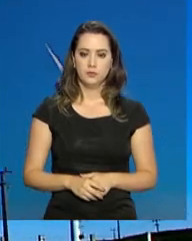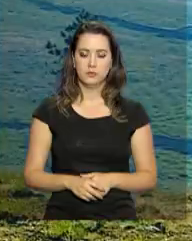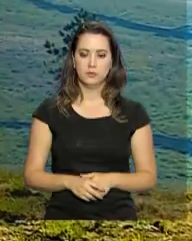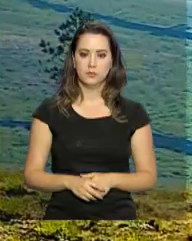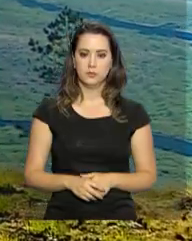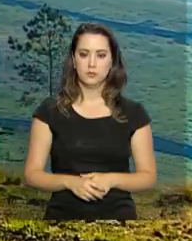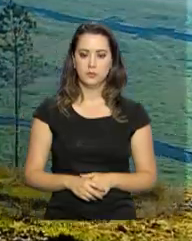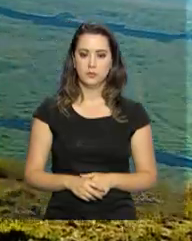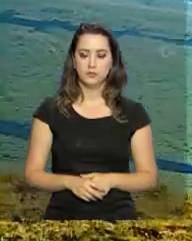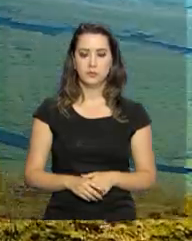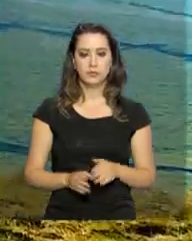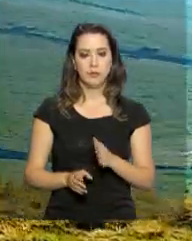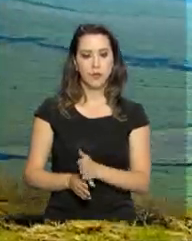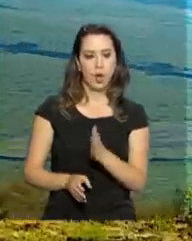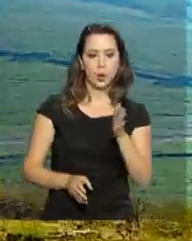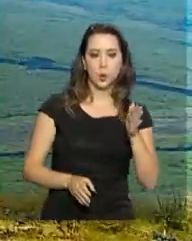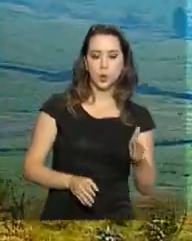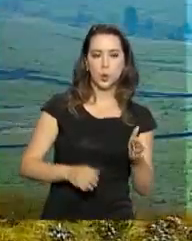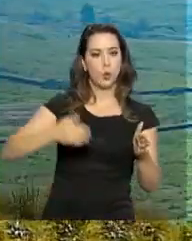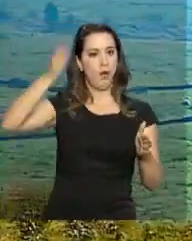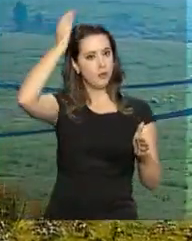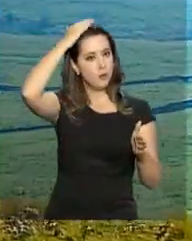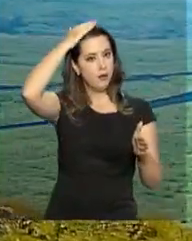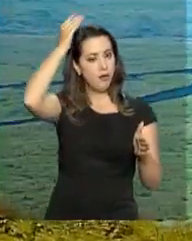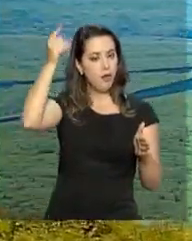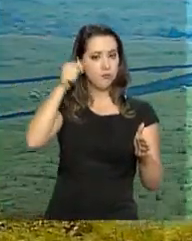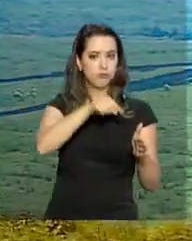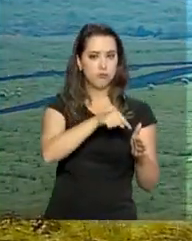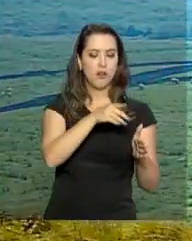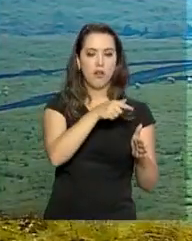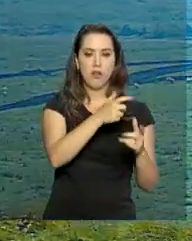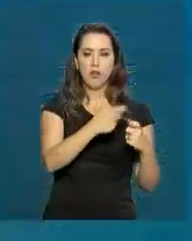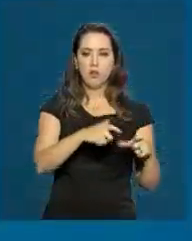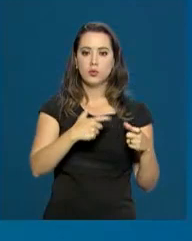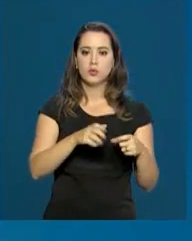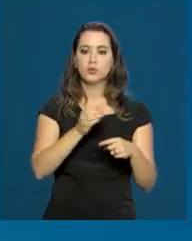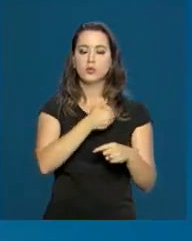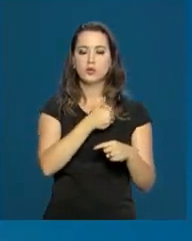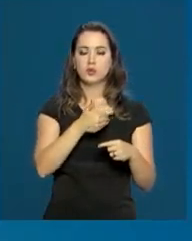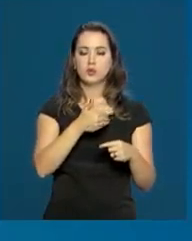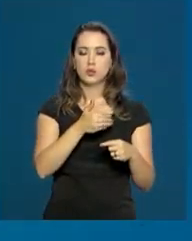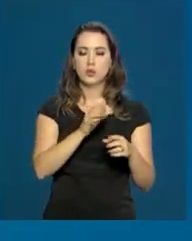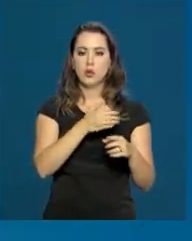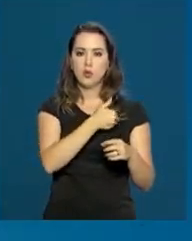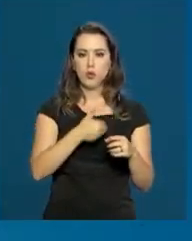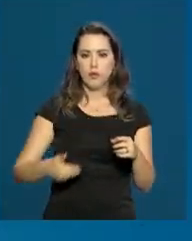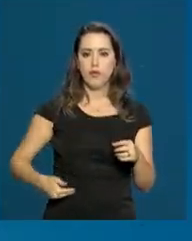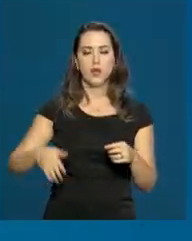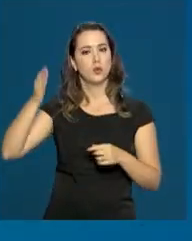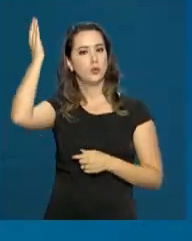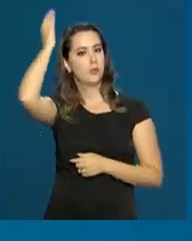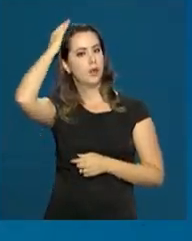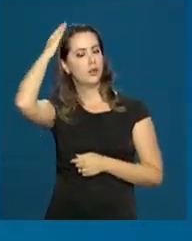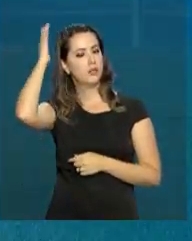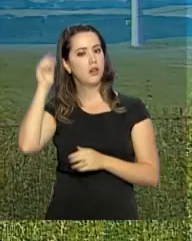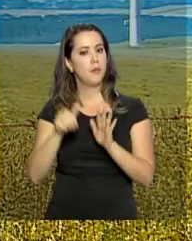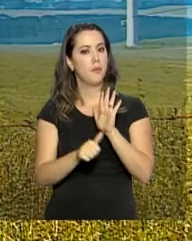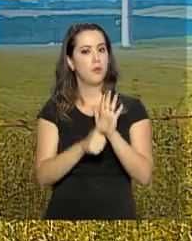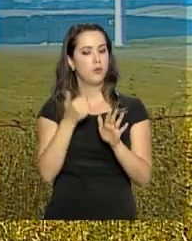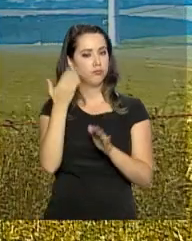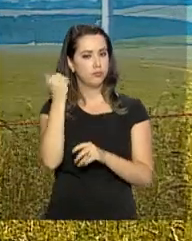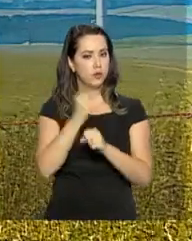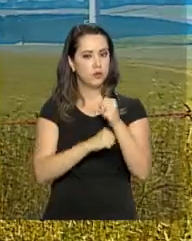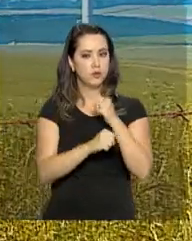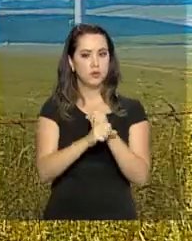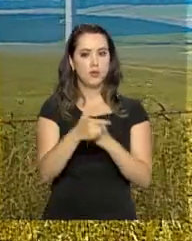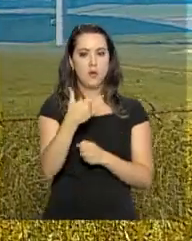já em terras paranaenses a companhia de energia do estado construiu há 20 anos em palmas a primeira usina eólica